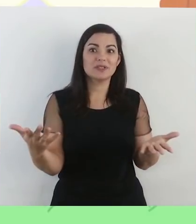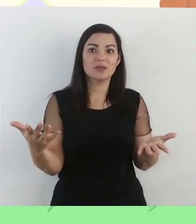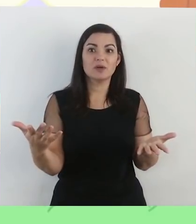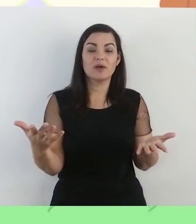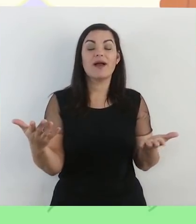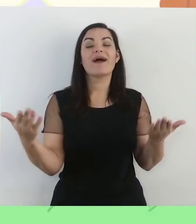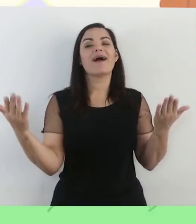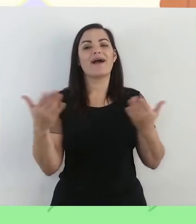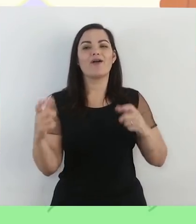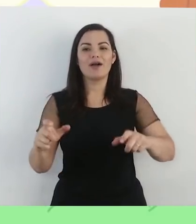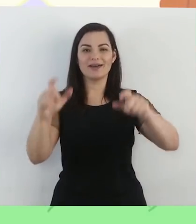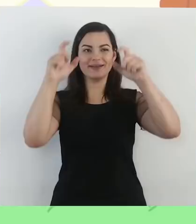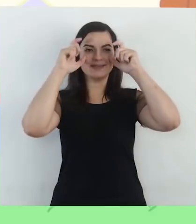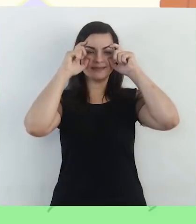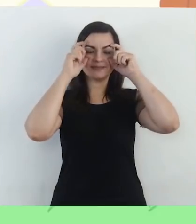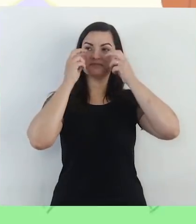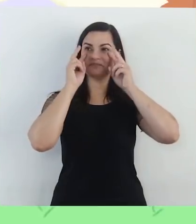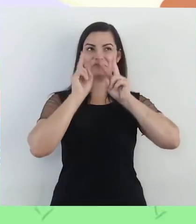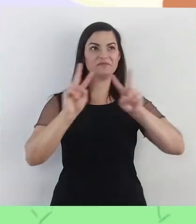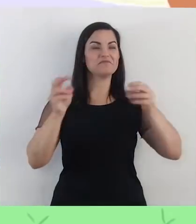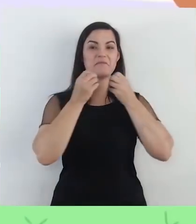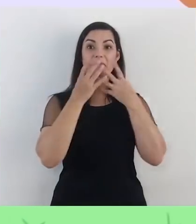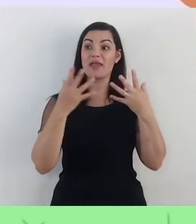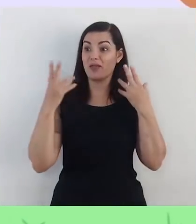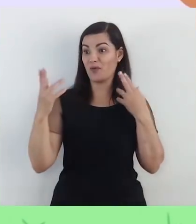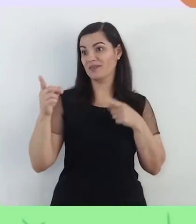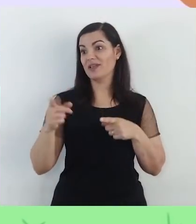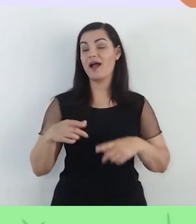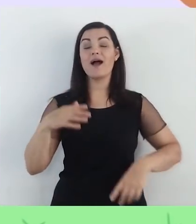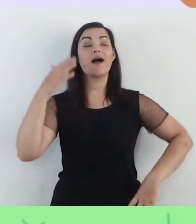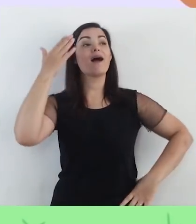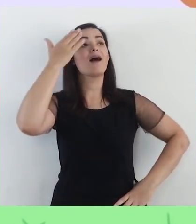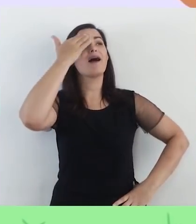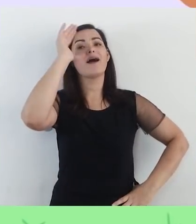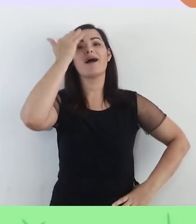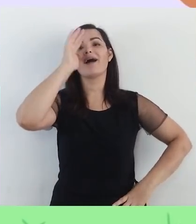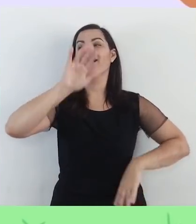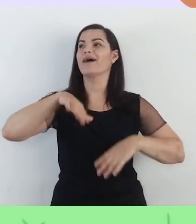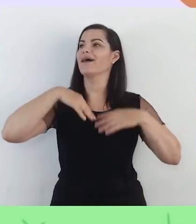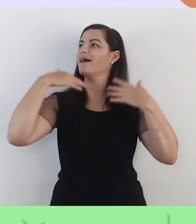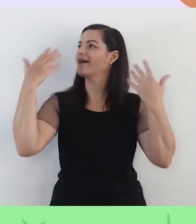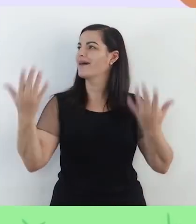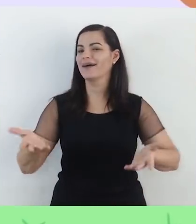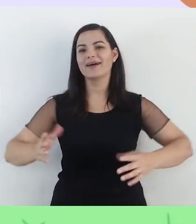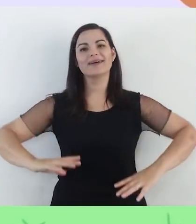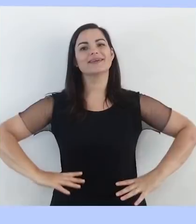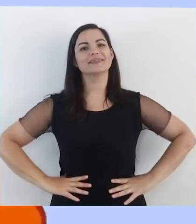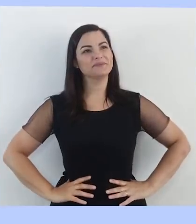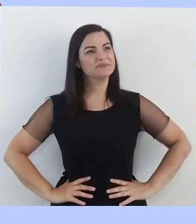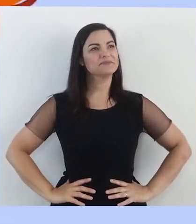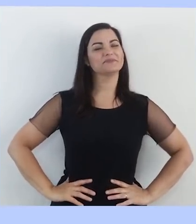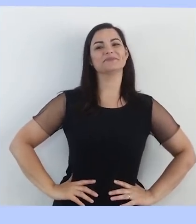Agora eu enxergo bem igual a você. Ah, então era isso!